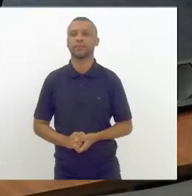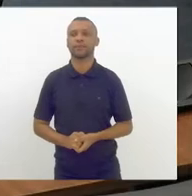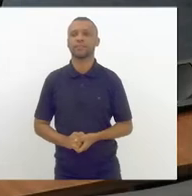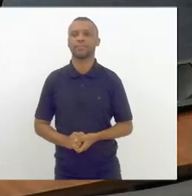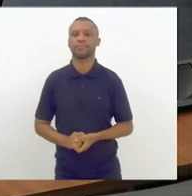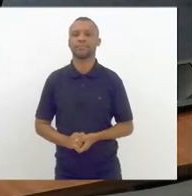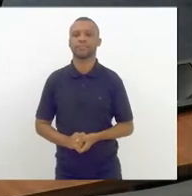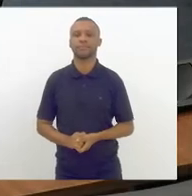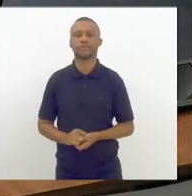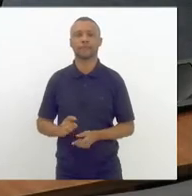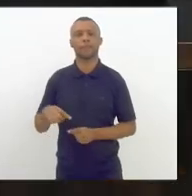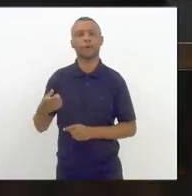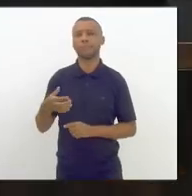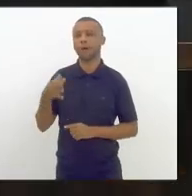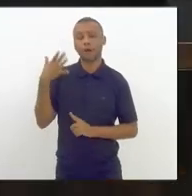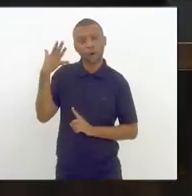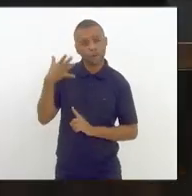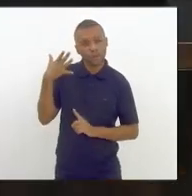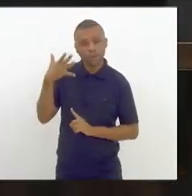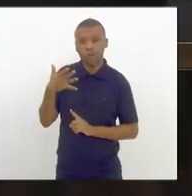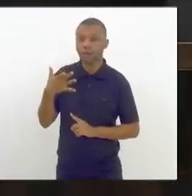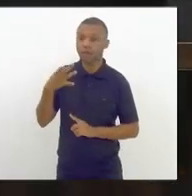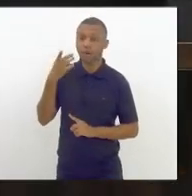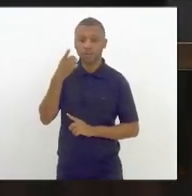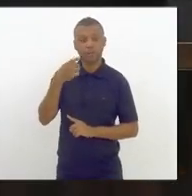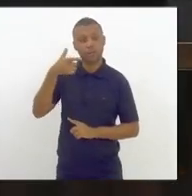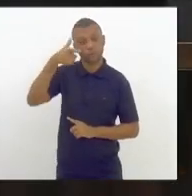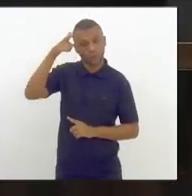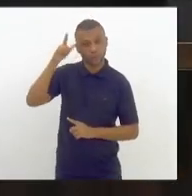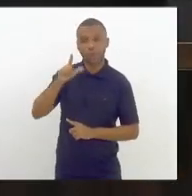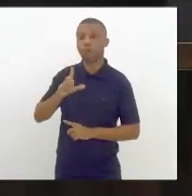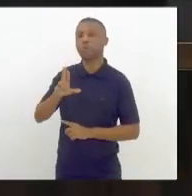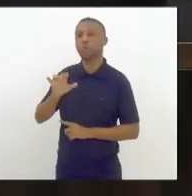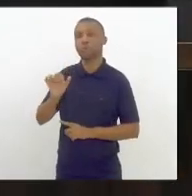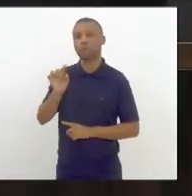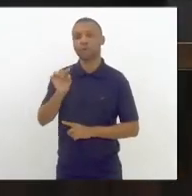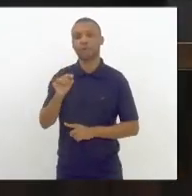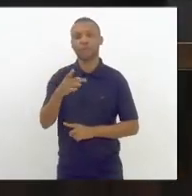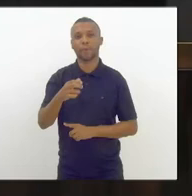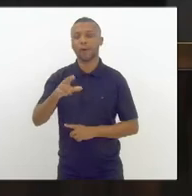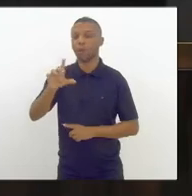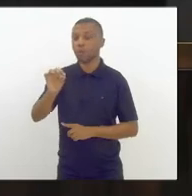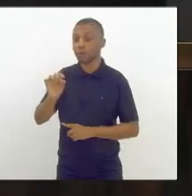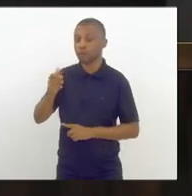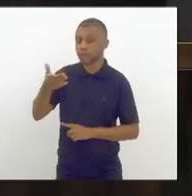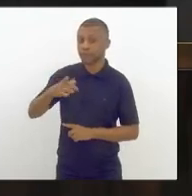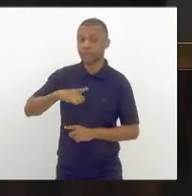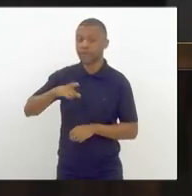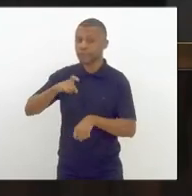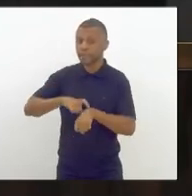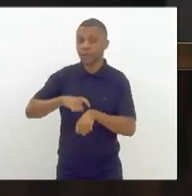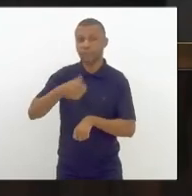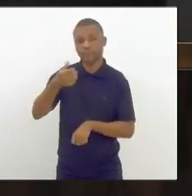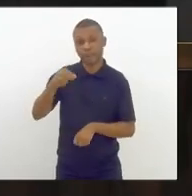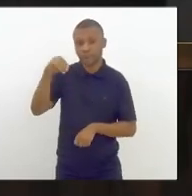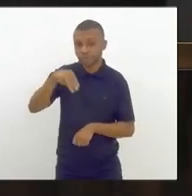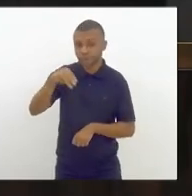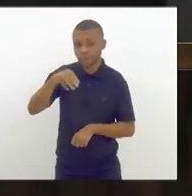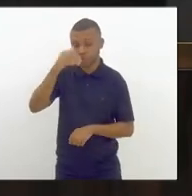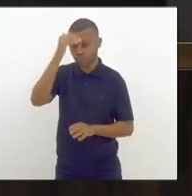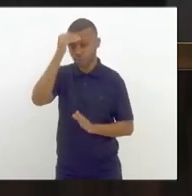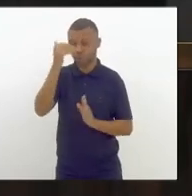próximo oradores escrito é o nome Deputado Luiz Paulo vossa excelência dispõe de 10 minutos o tempo